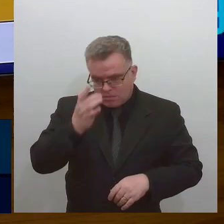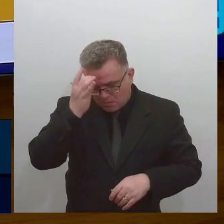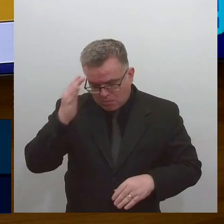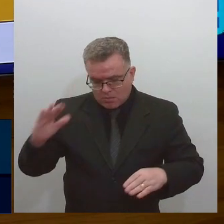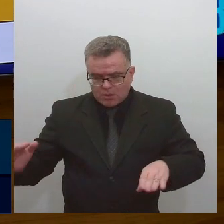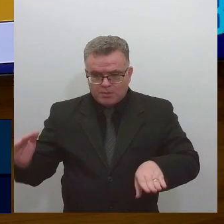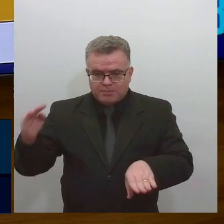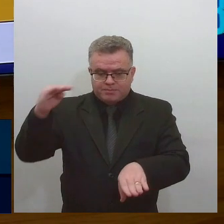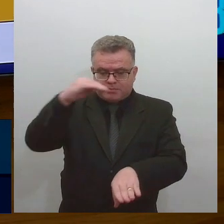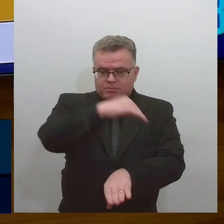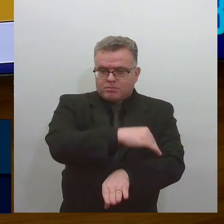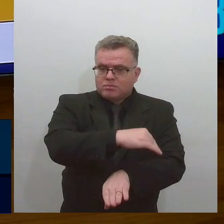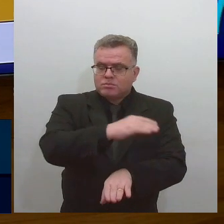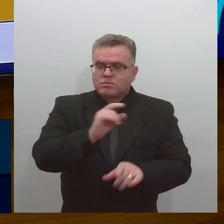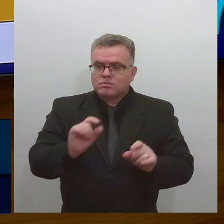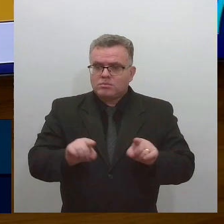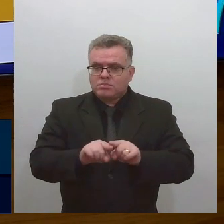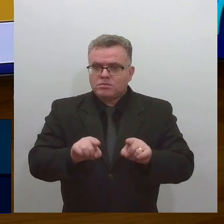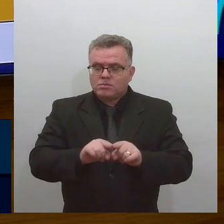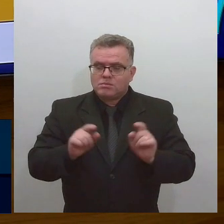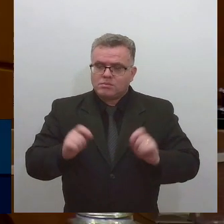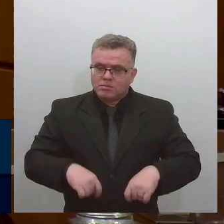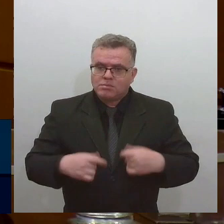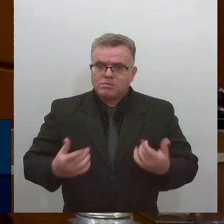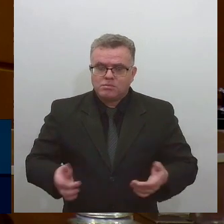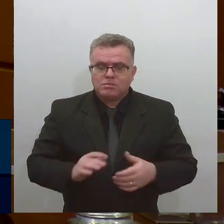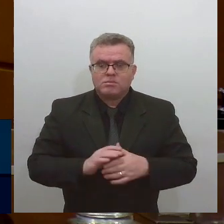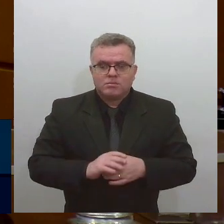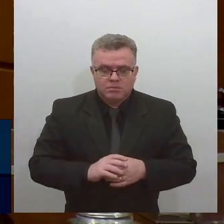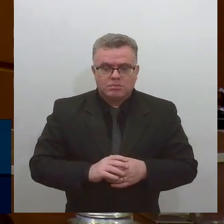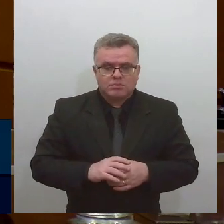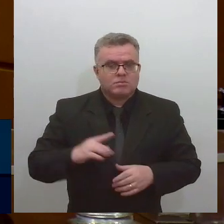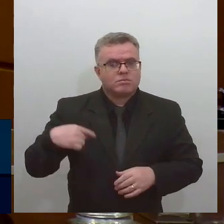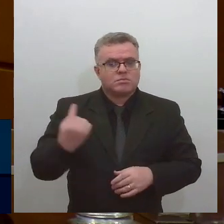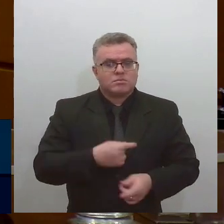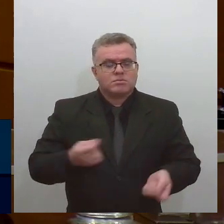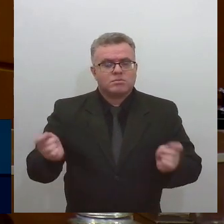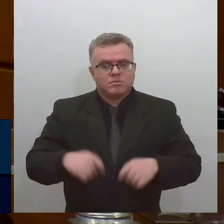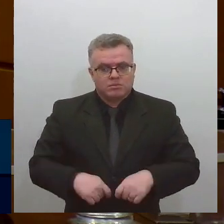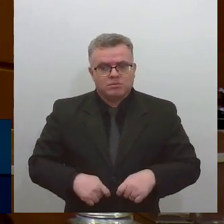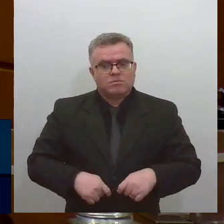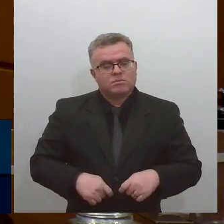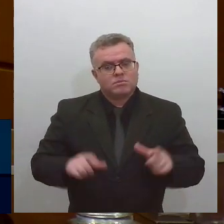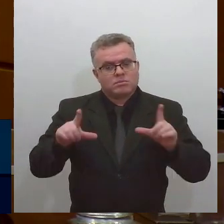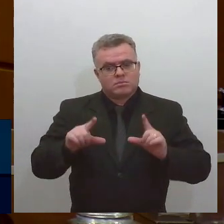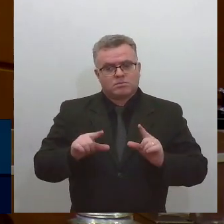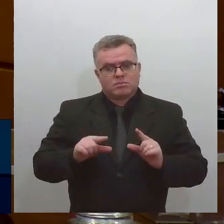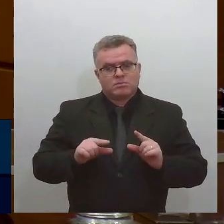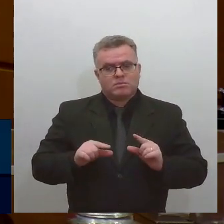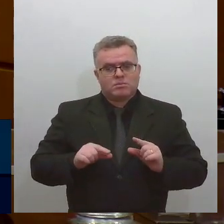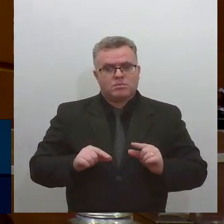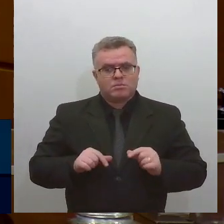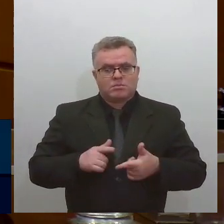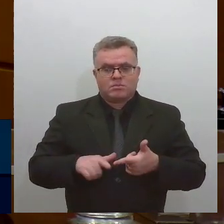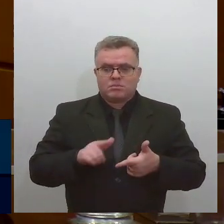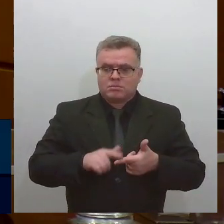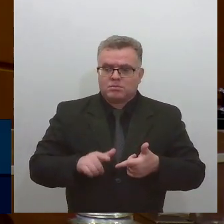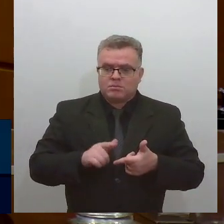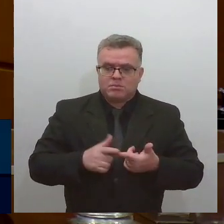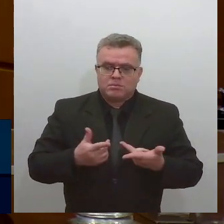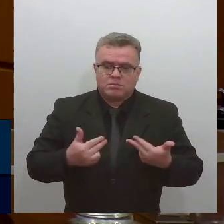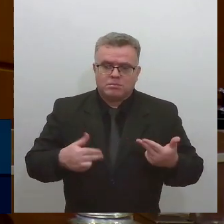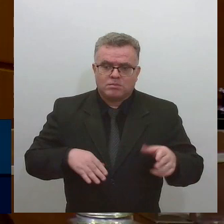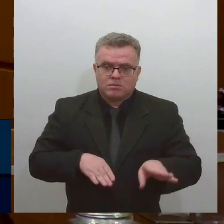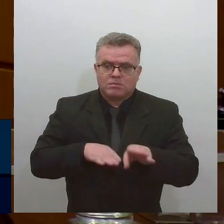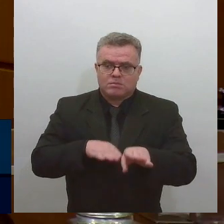para que a gente possa ter realmente menos eh menos problemas envolvendo congestionamentos aí no acesso à nossa capital